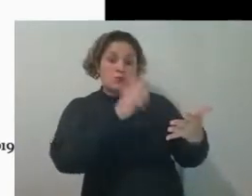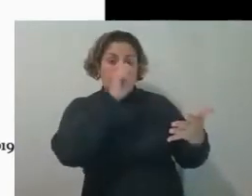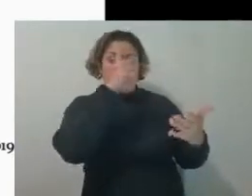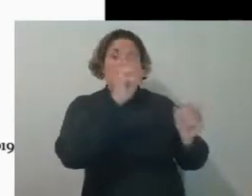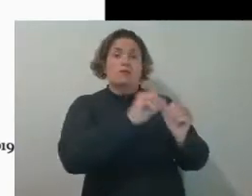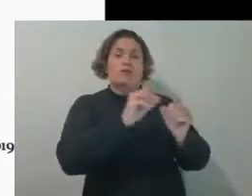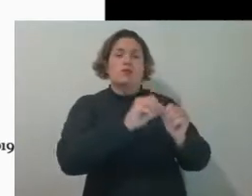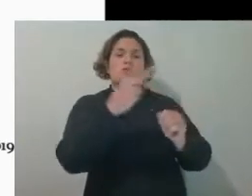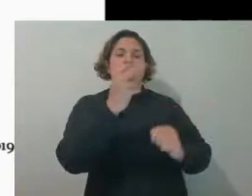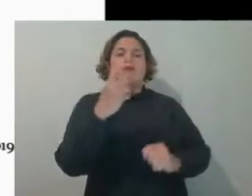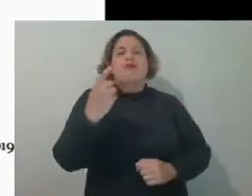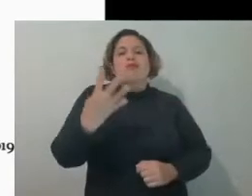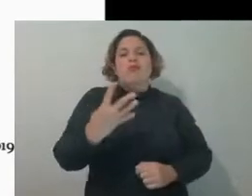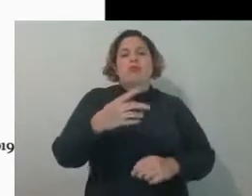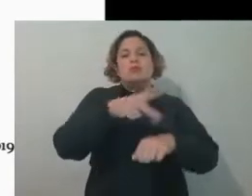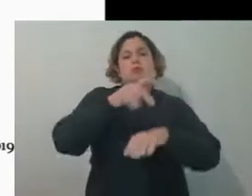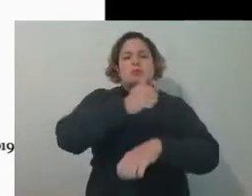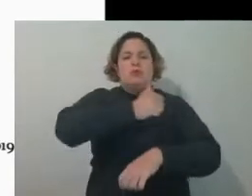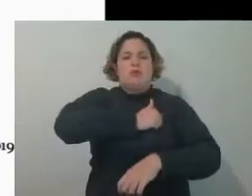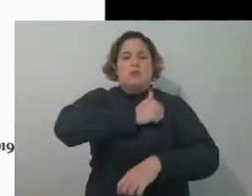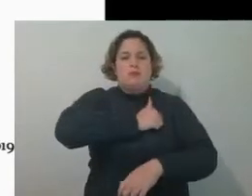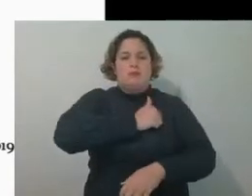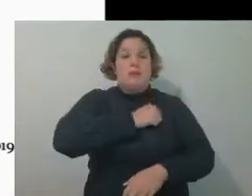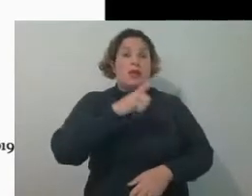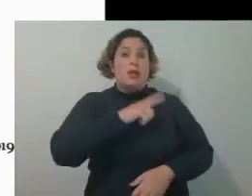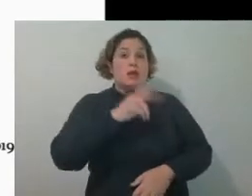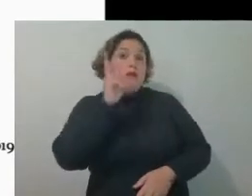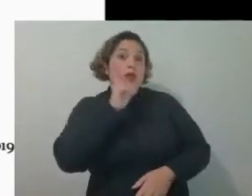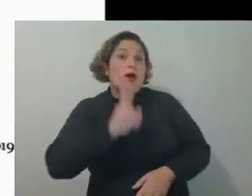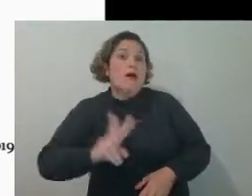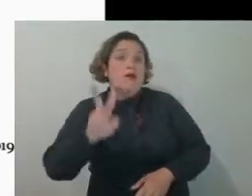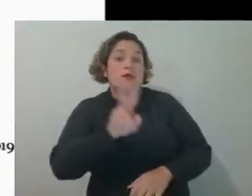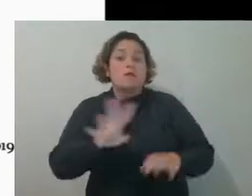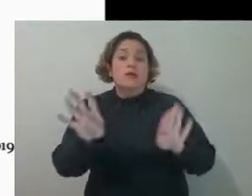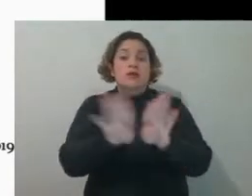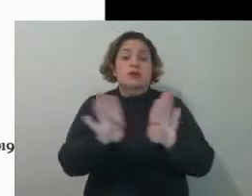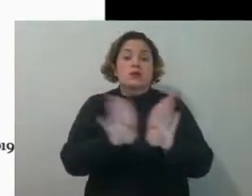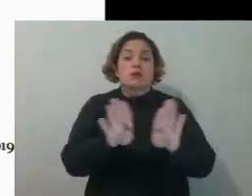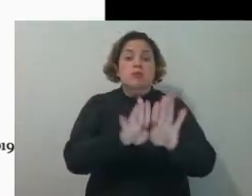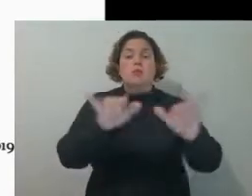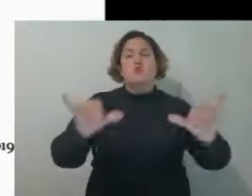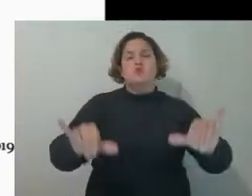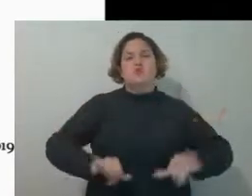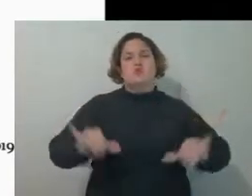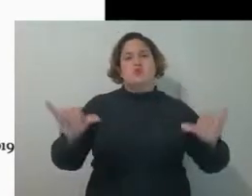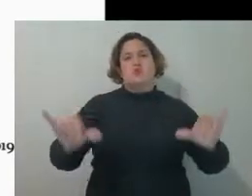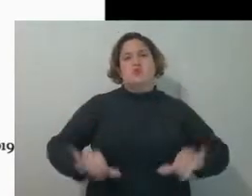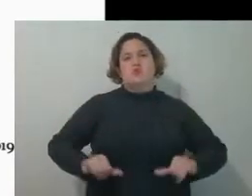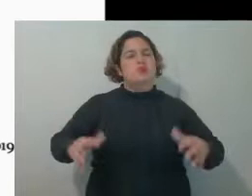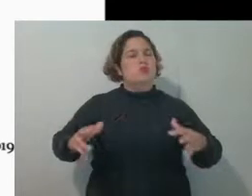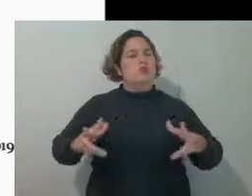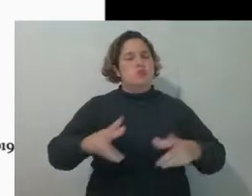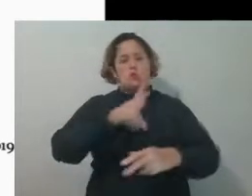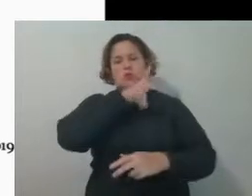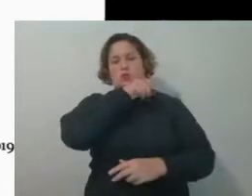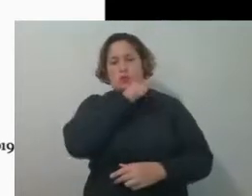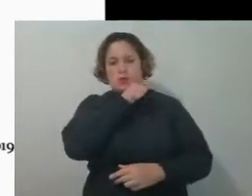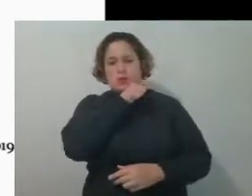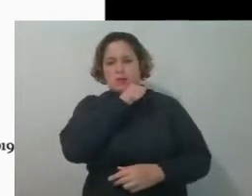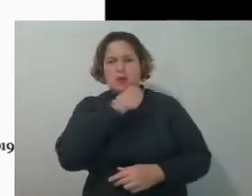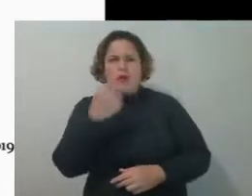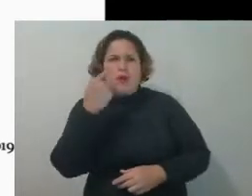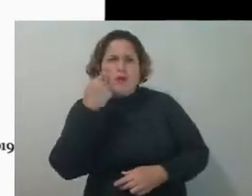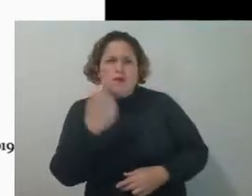Canadá e ele leva em consideração o sofrimento dos animais, ou seja, os